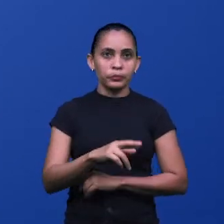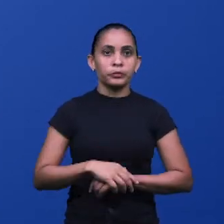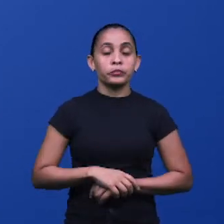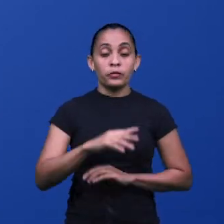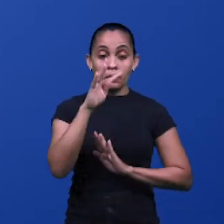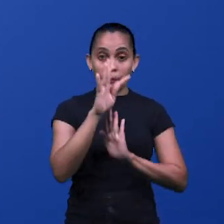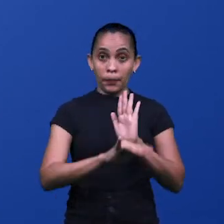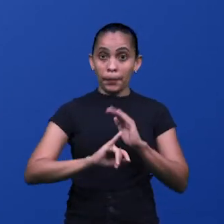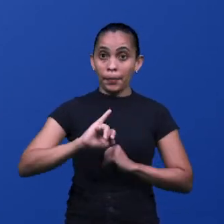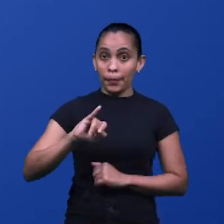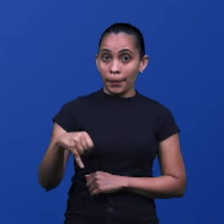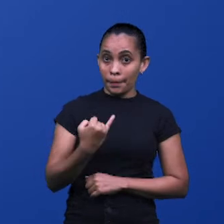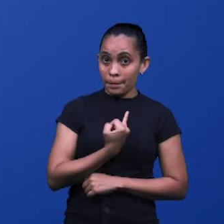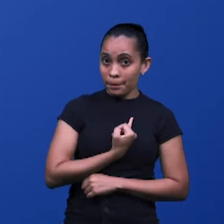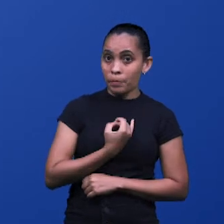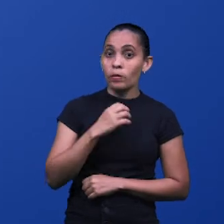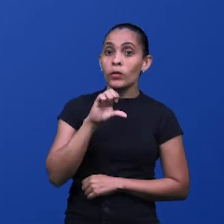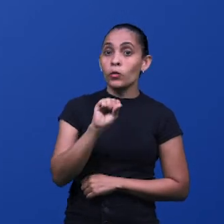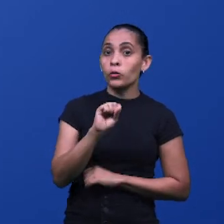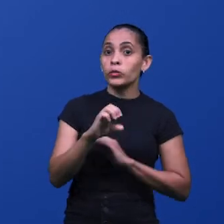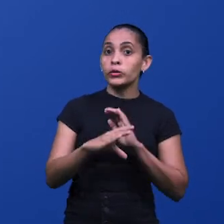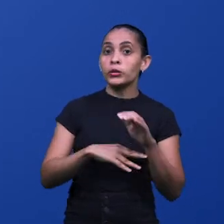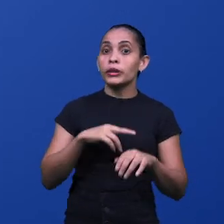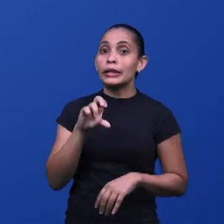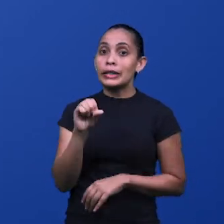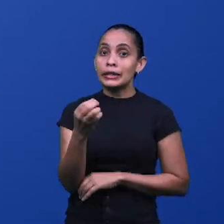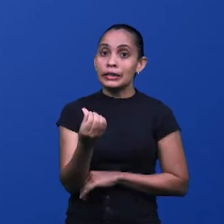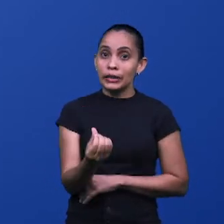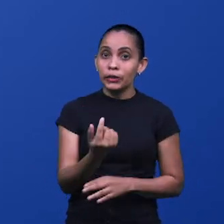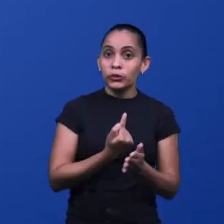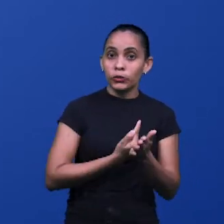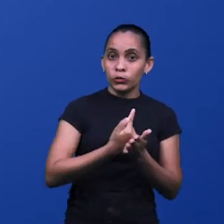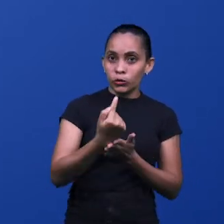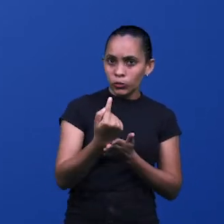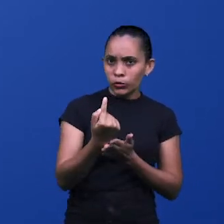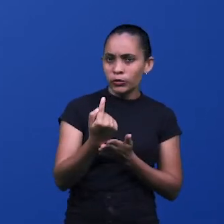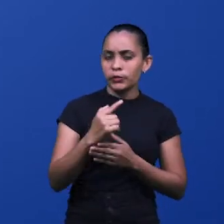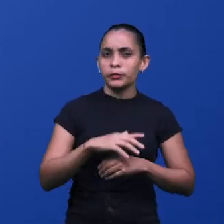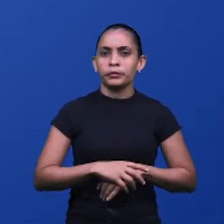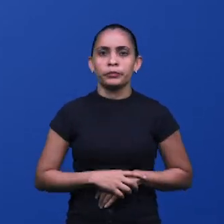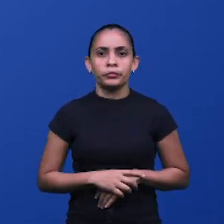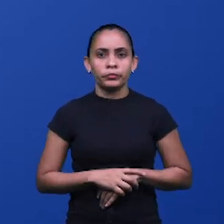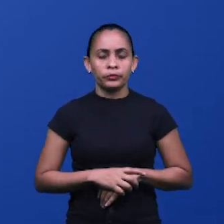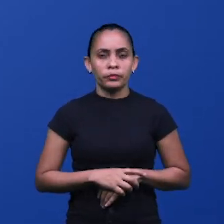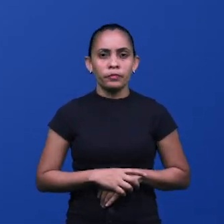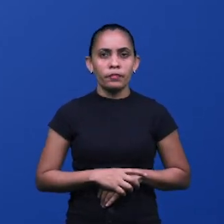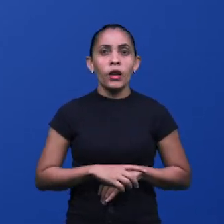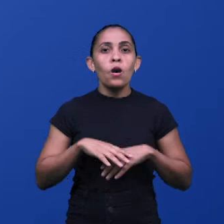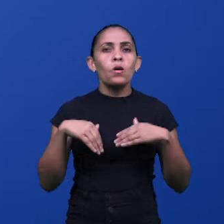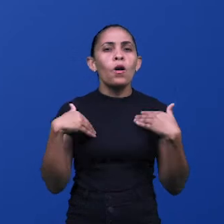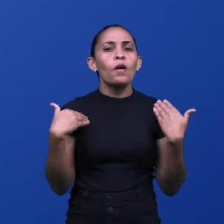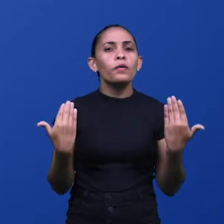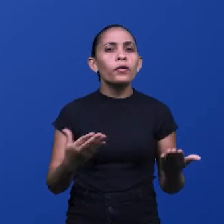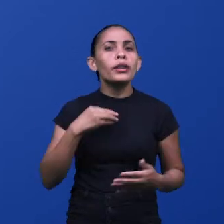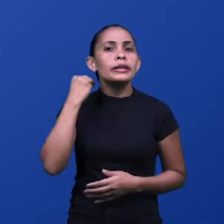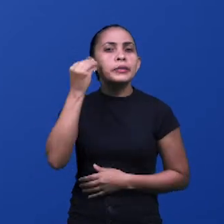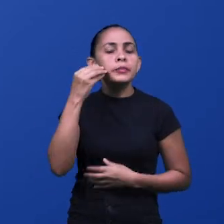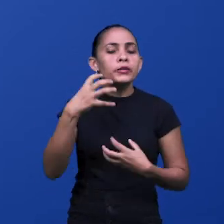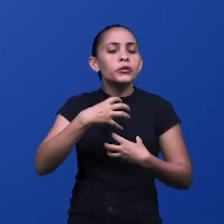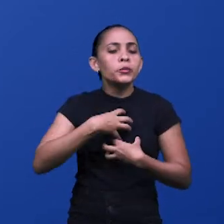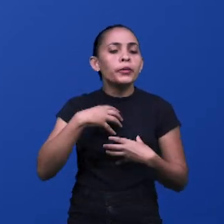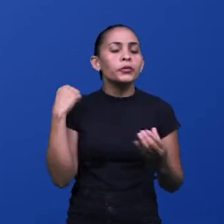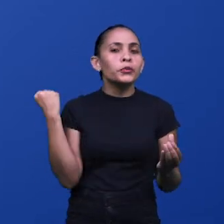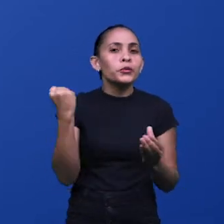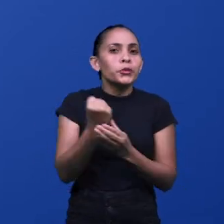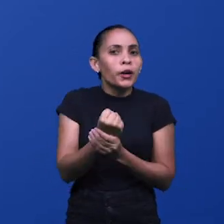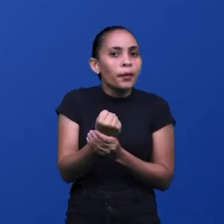texto de João 8,56 faz referência a Gênesis 22,4. Qual foi a experiência e sentimento de